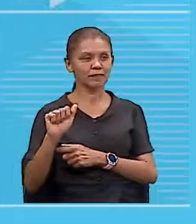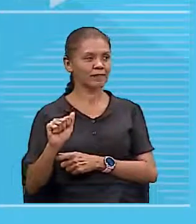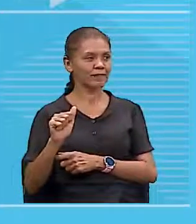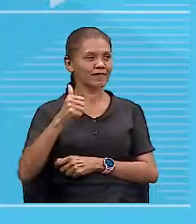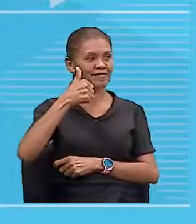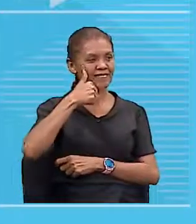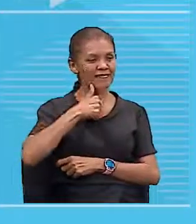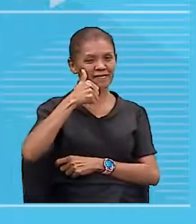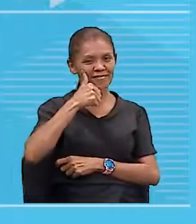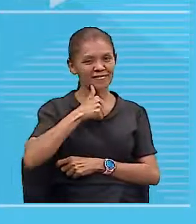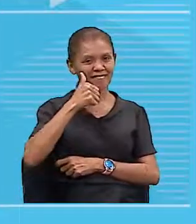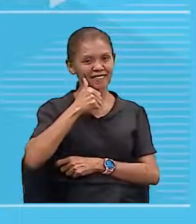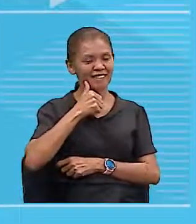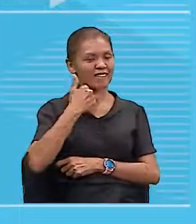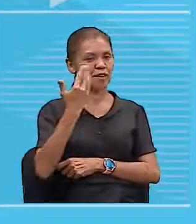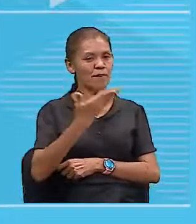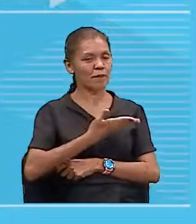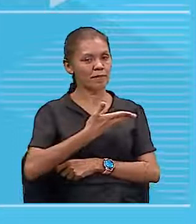Ferraz Tá viva minha amiga velha